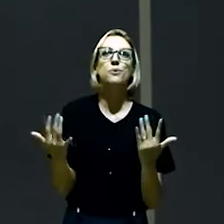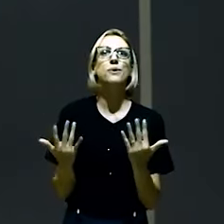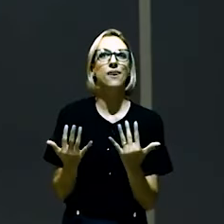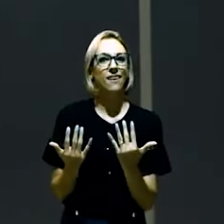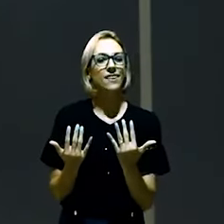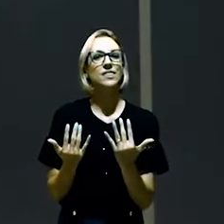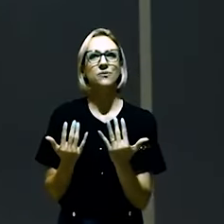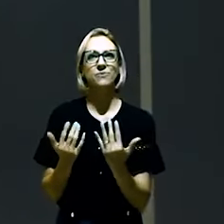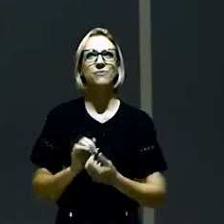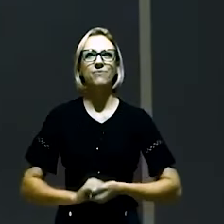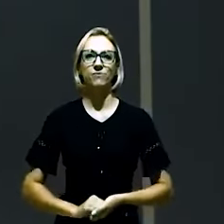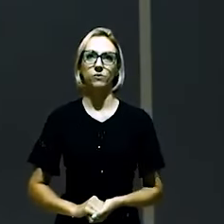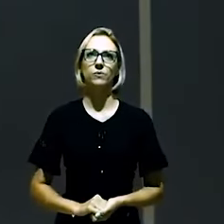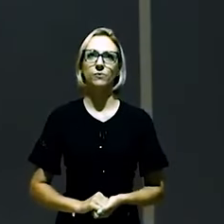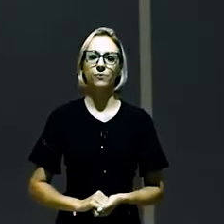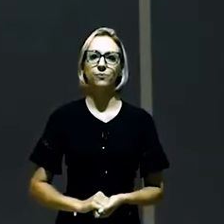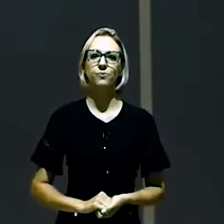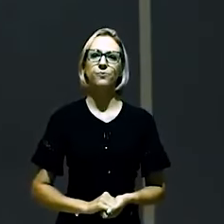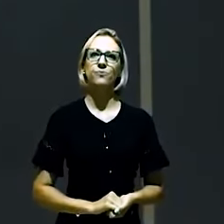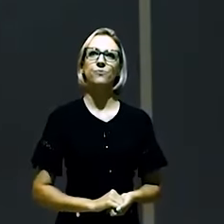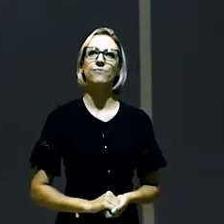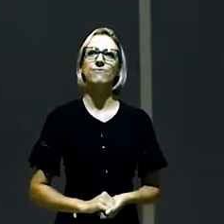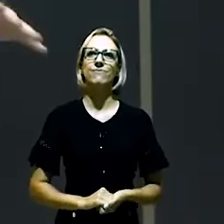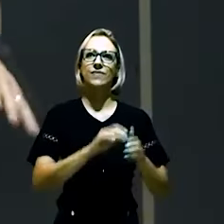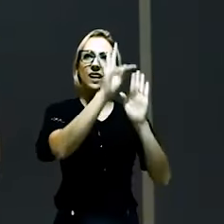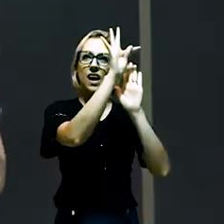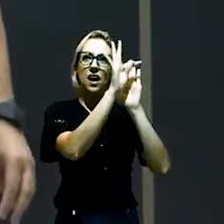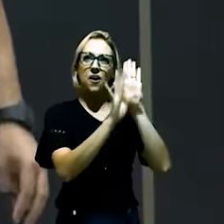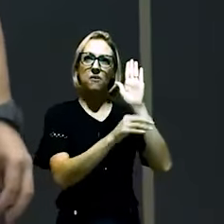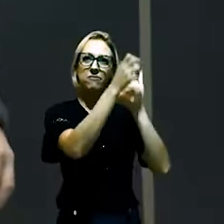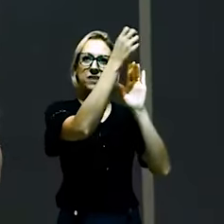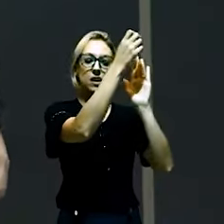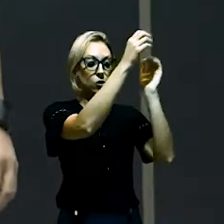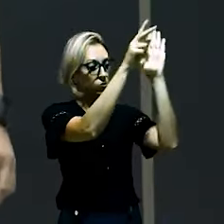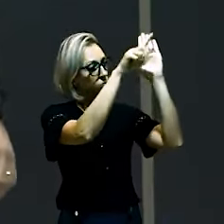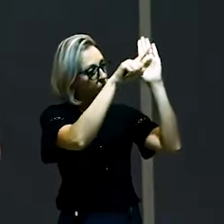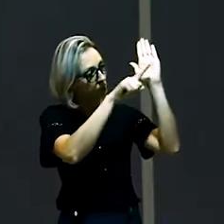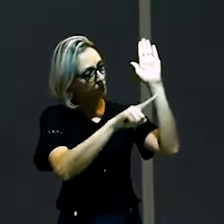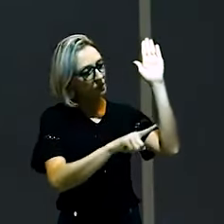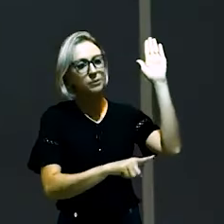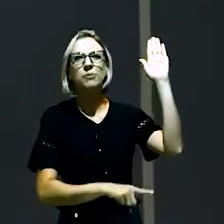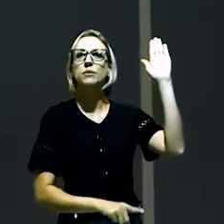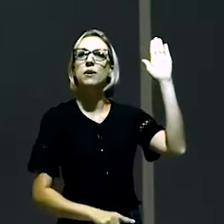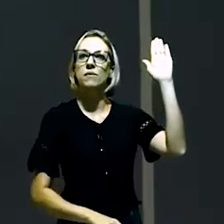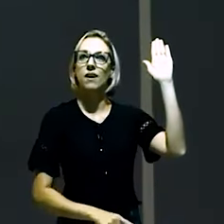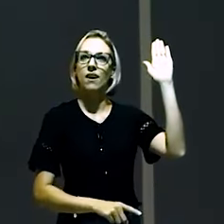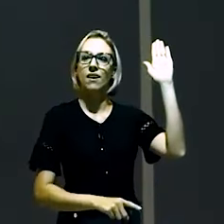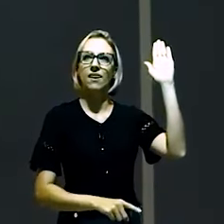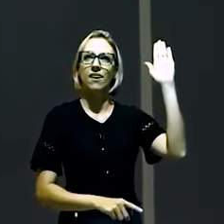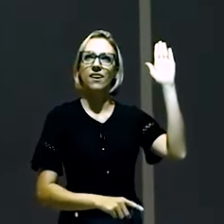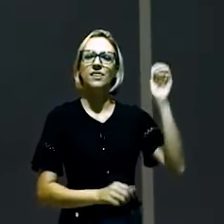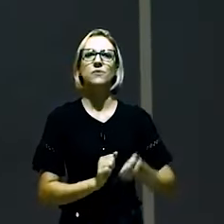viu, que dá uma folha, e eu nem vou te falar de território, todo mundo vinha querer